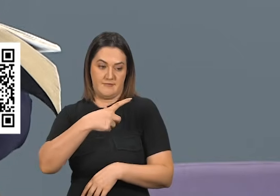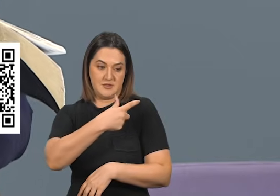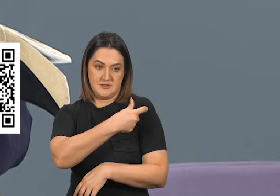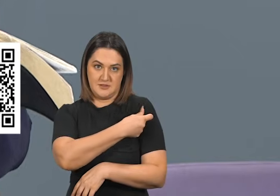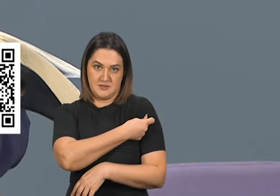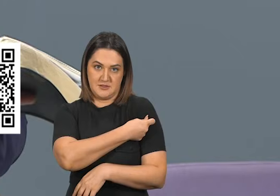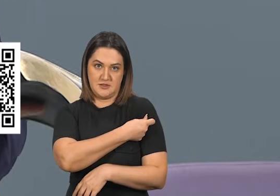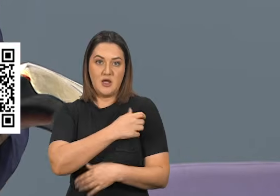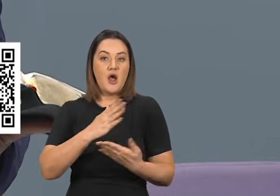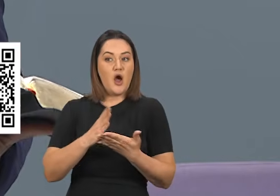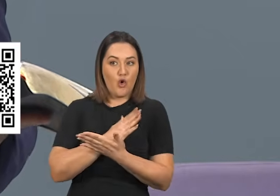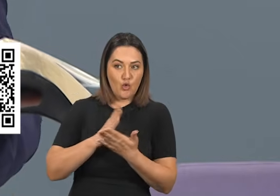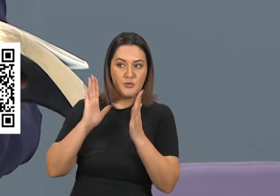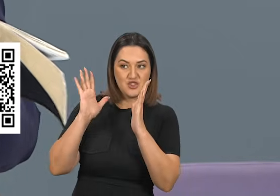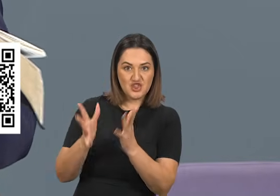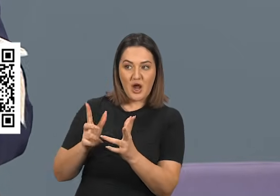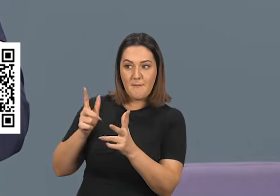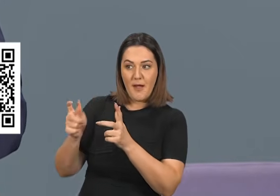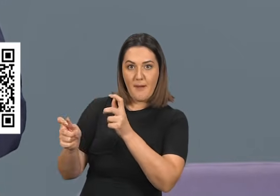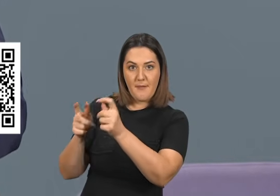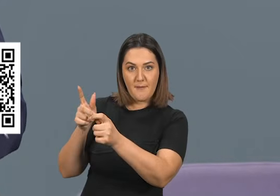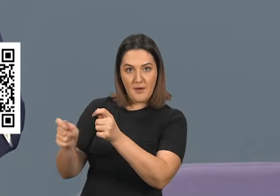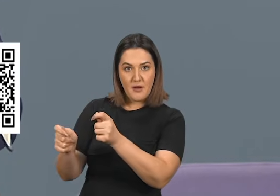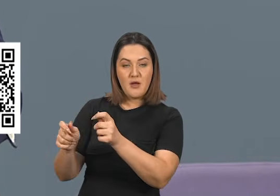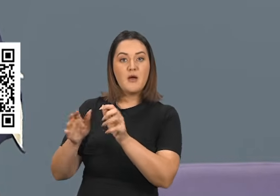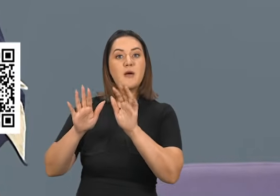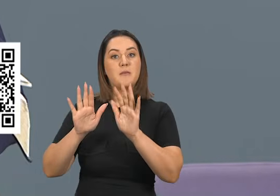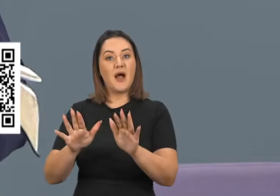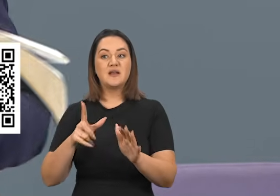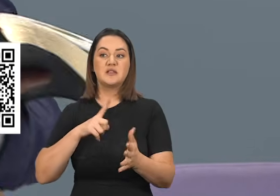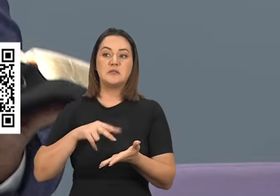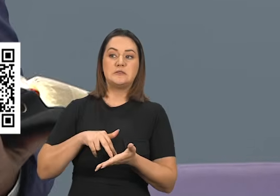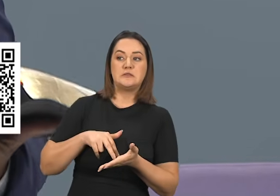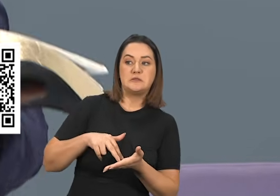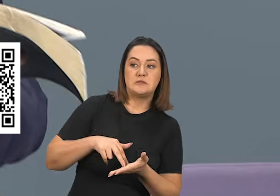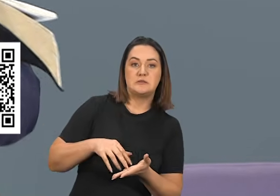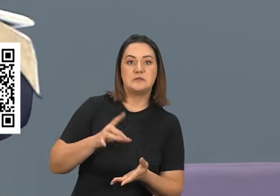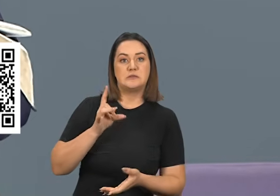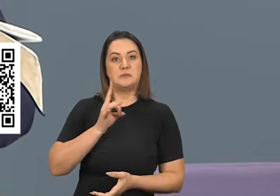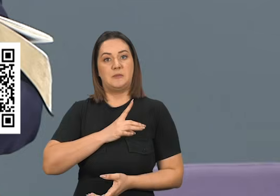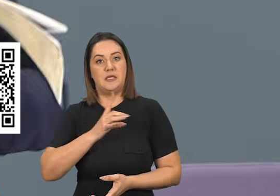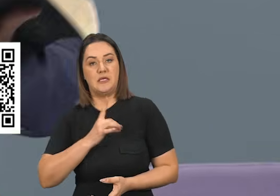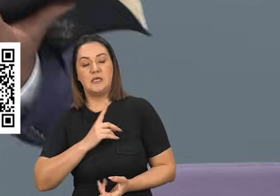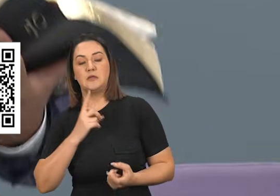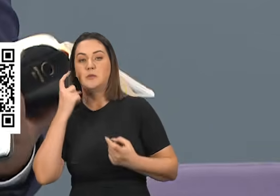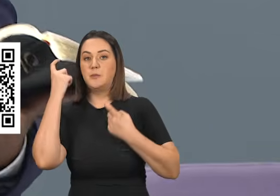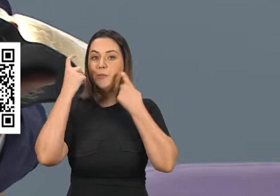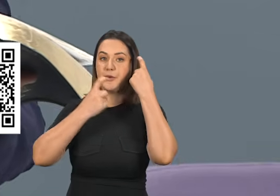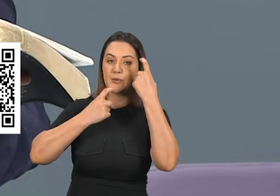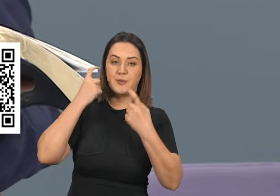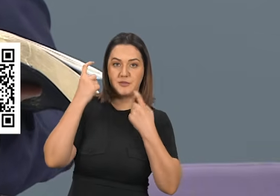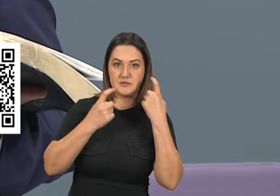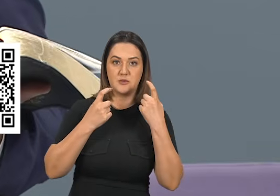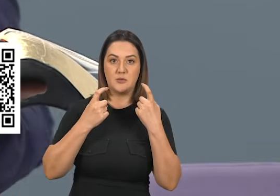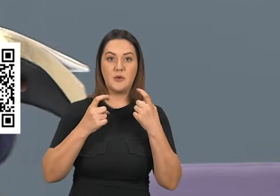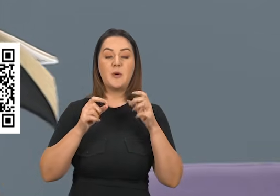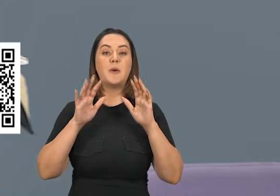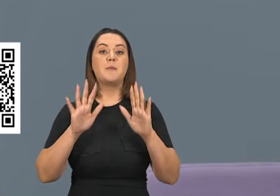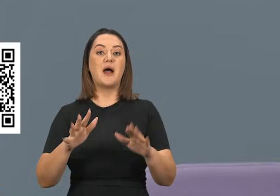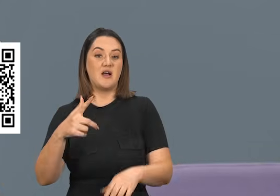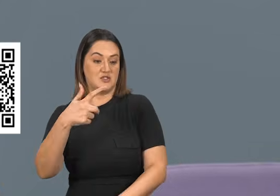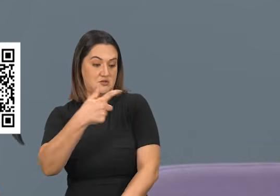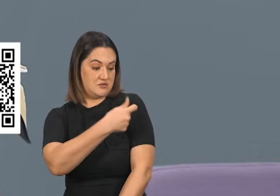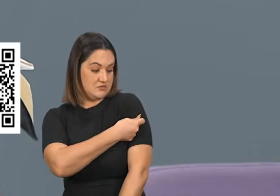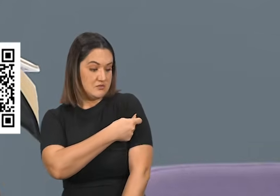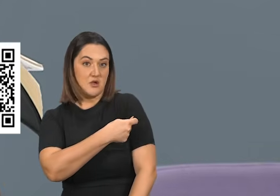uma vacina, algumas pessoas já foram vacinadas. Ainda assim há uma insegurança, há um medo, há uma preocupação. Ou seja,